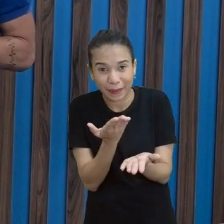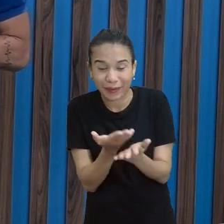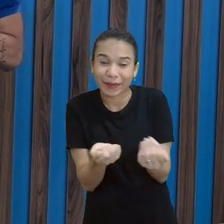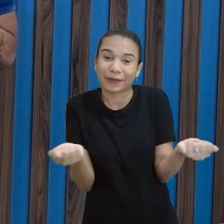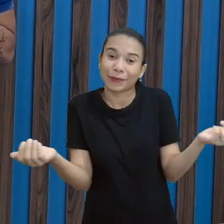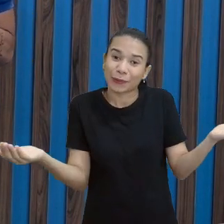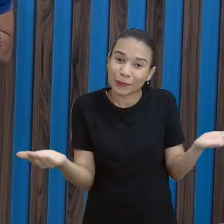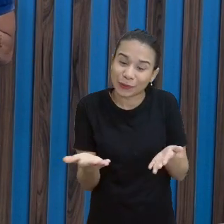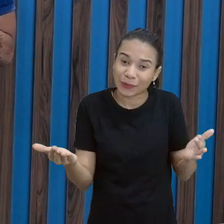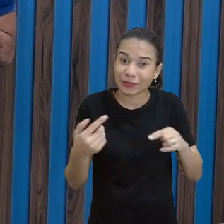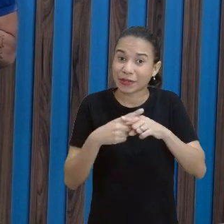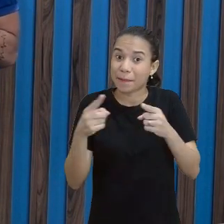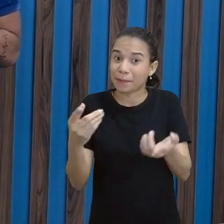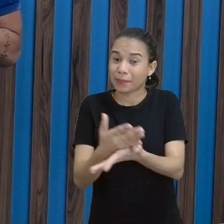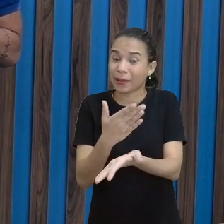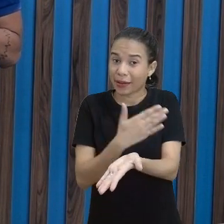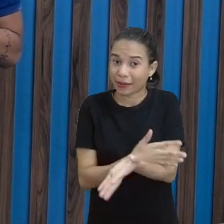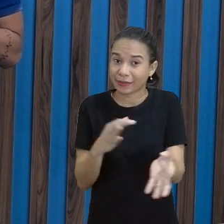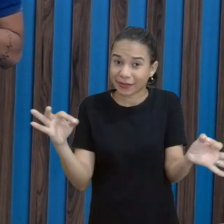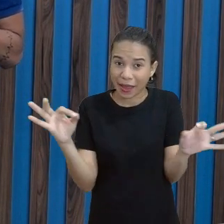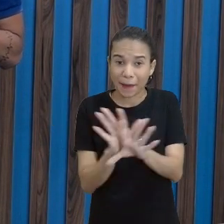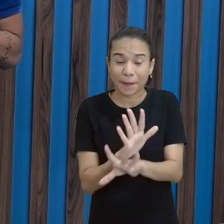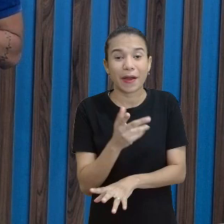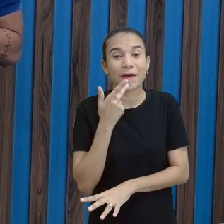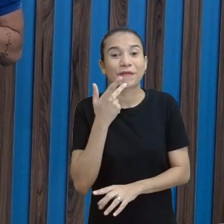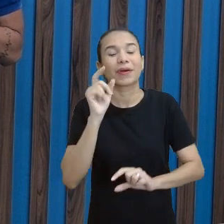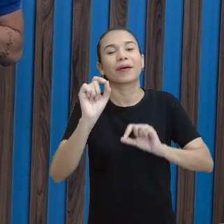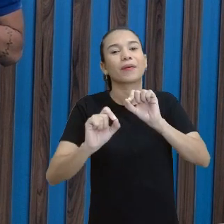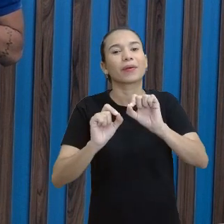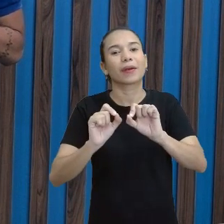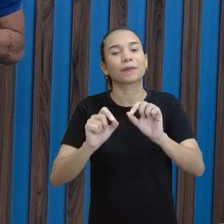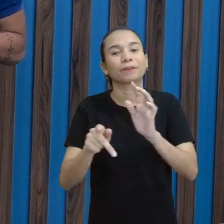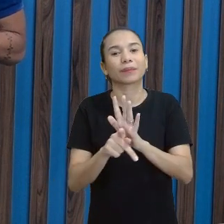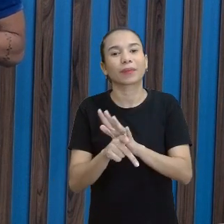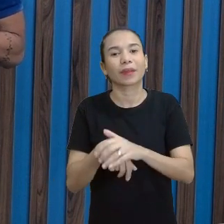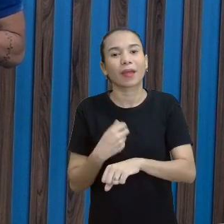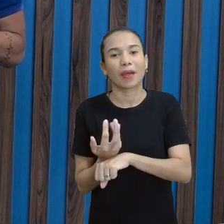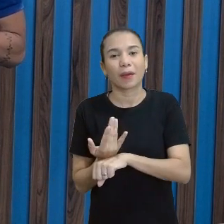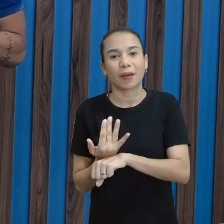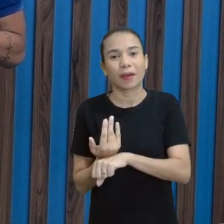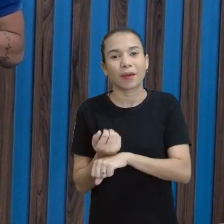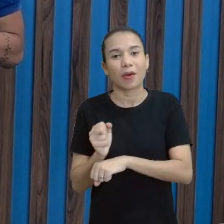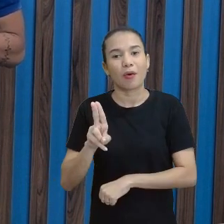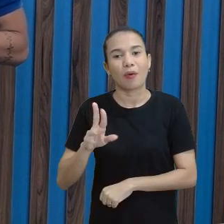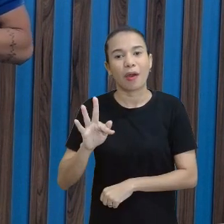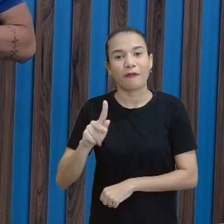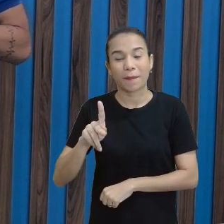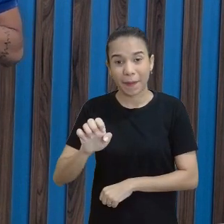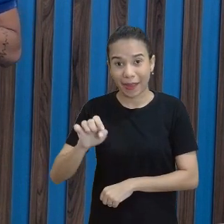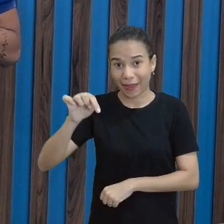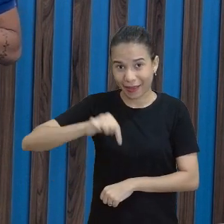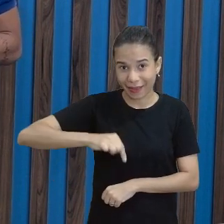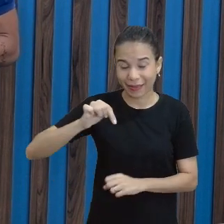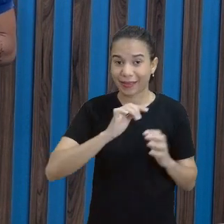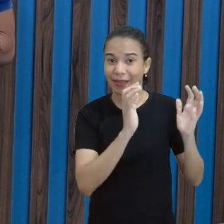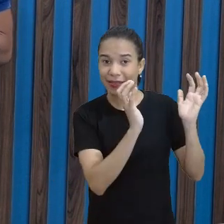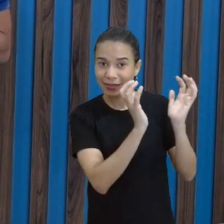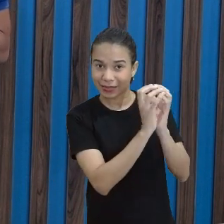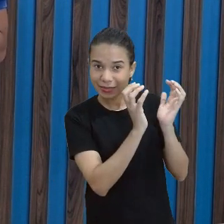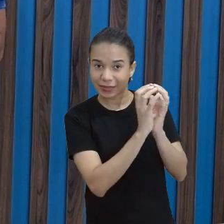hoje, mas antes de acabar, queria dizer para vocês que na UFPE, aqui, né, em Recife, a gente